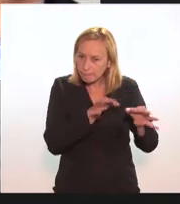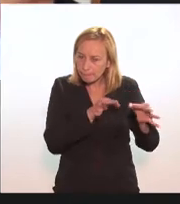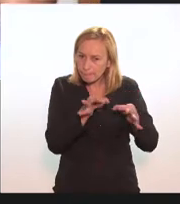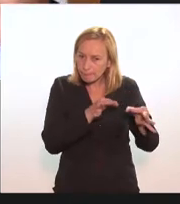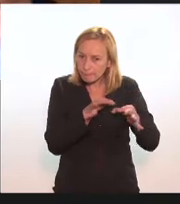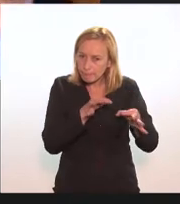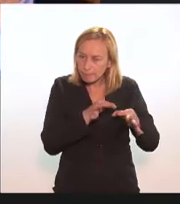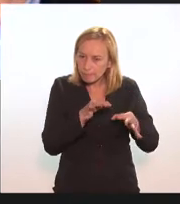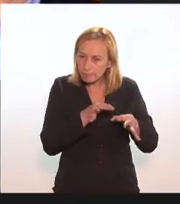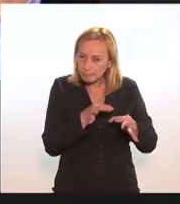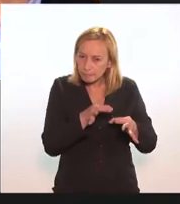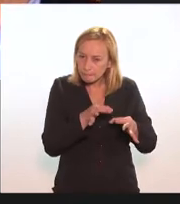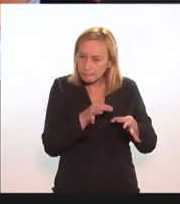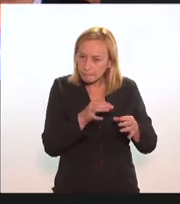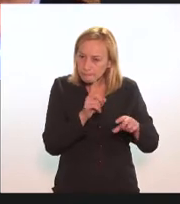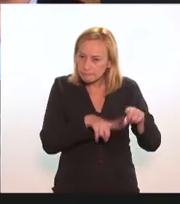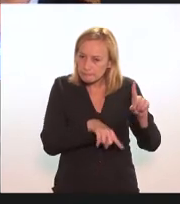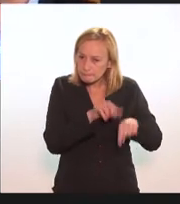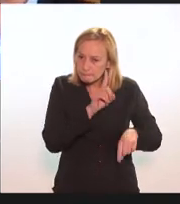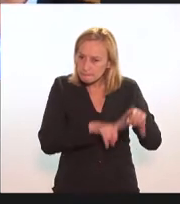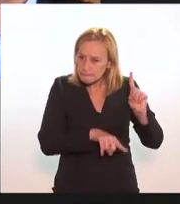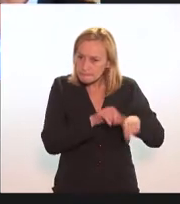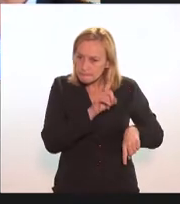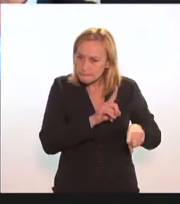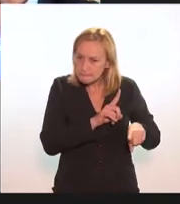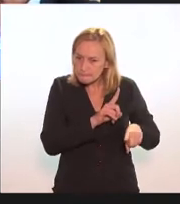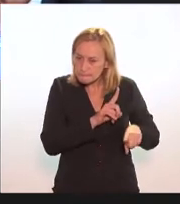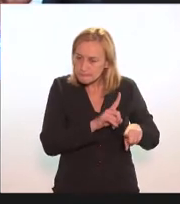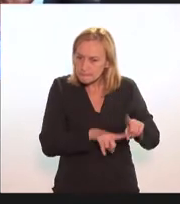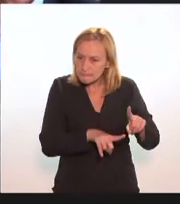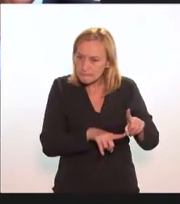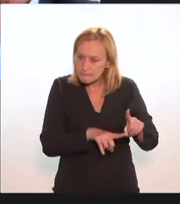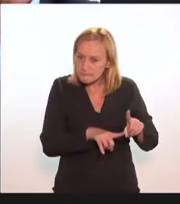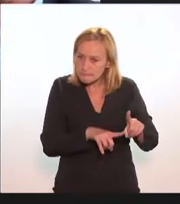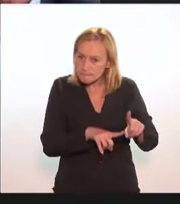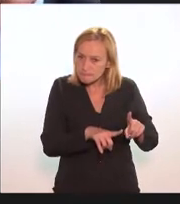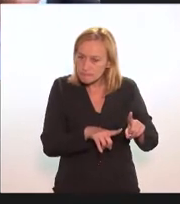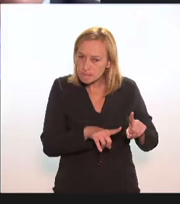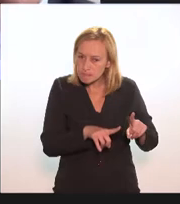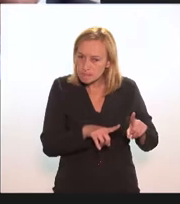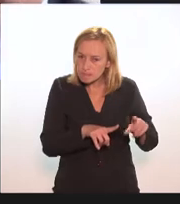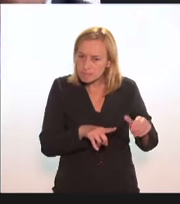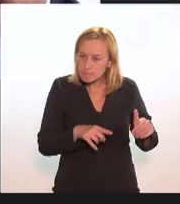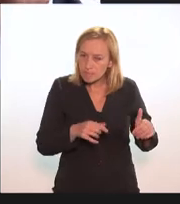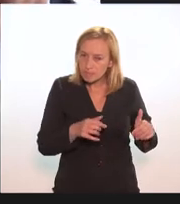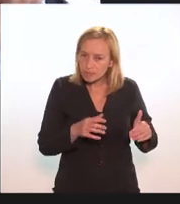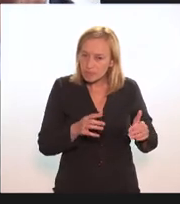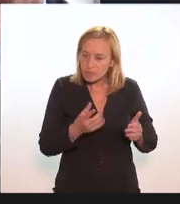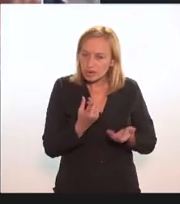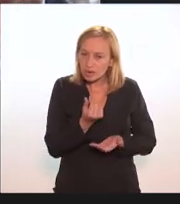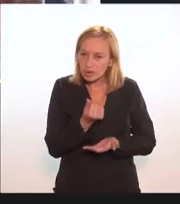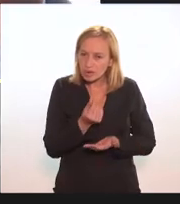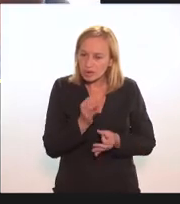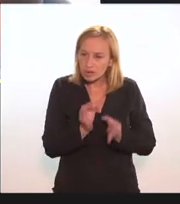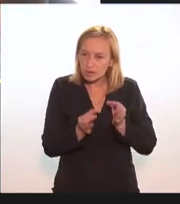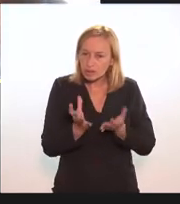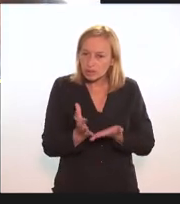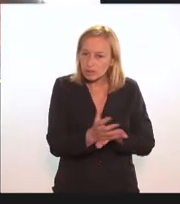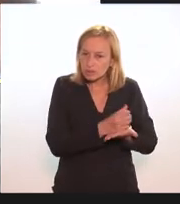possível de produtos que estejam sujeitos à substituição tributária?